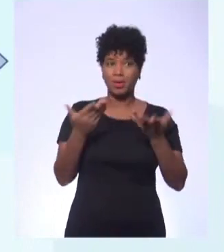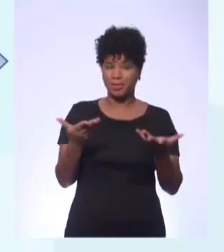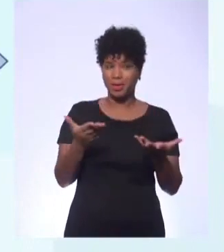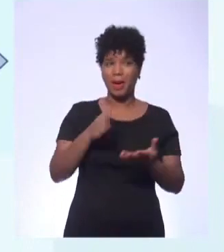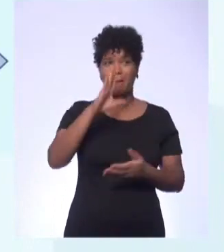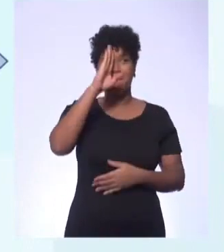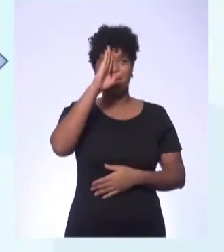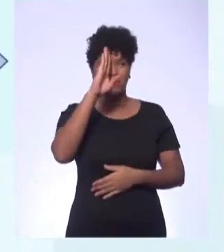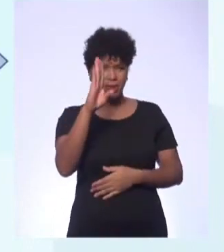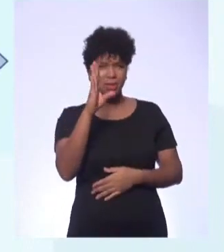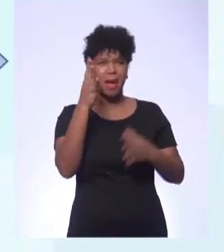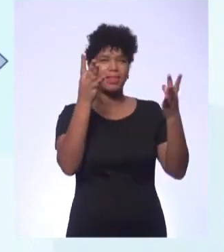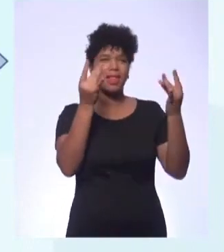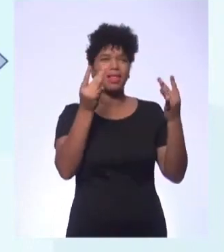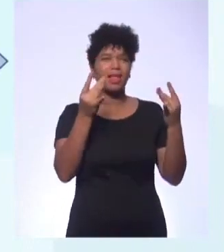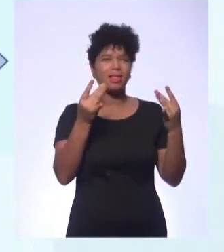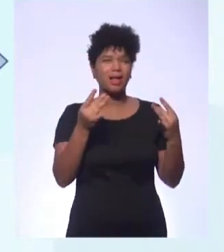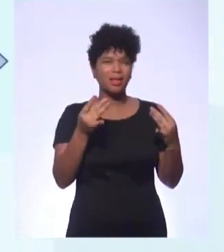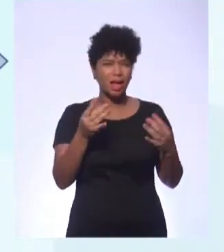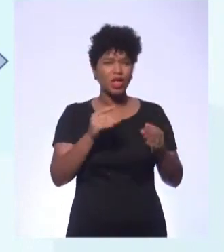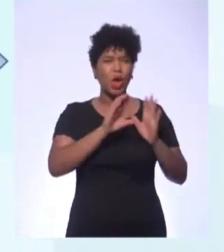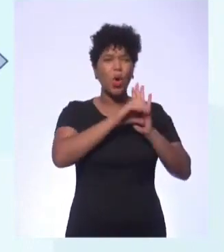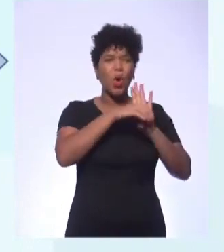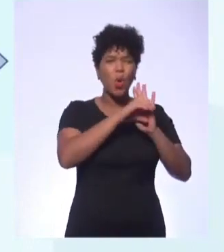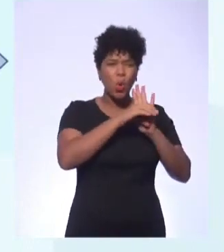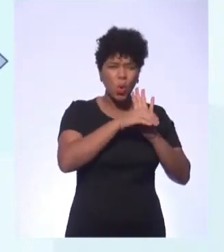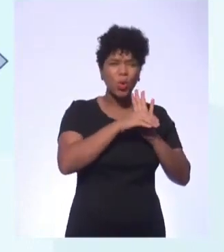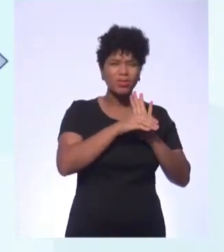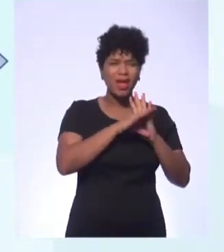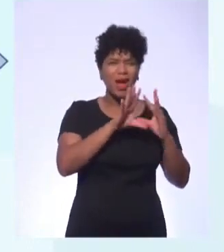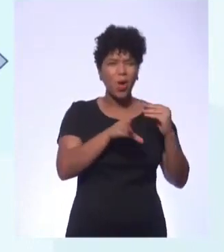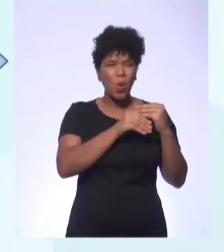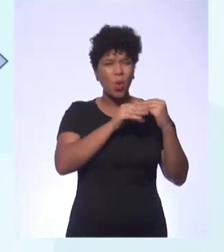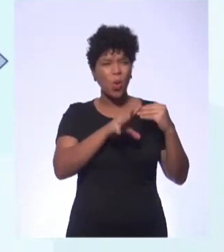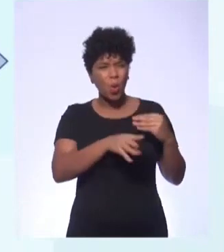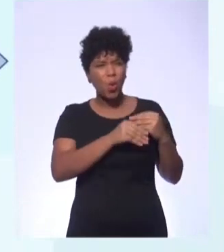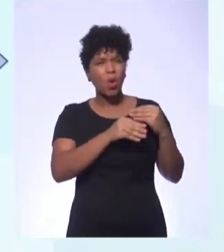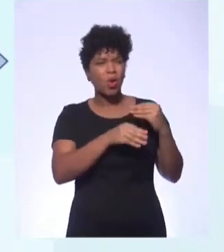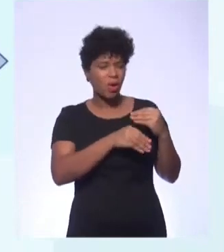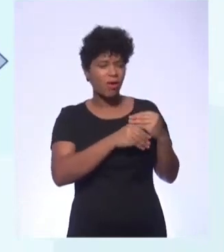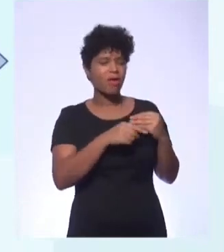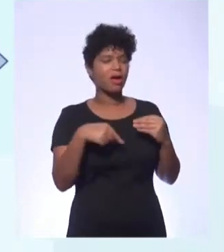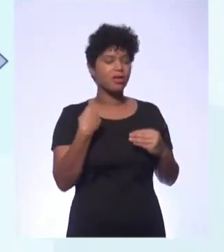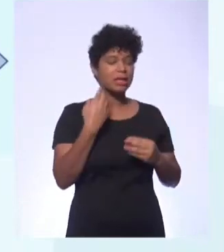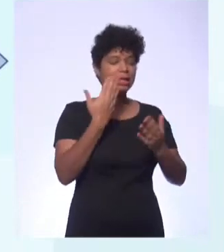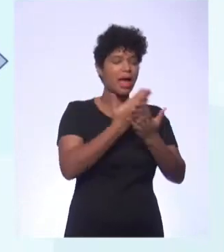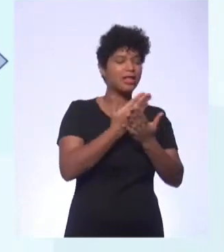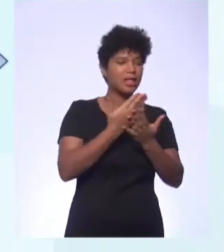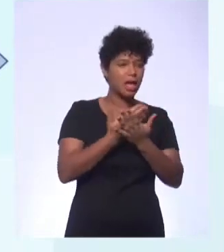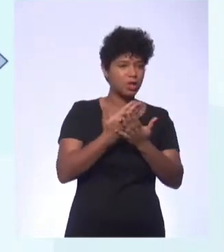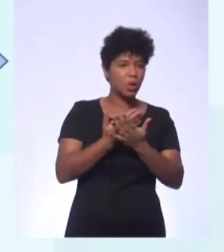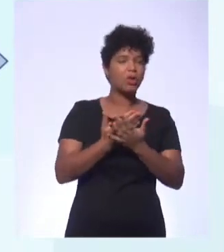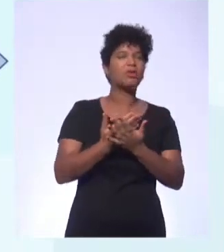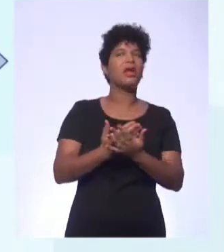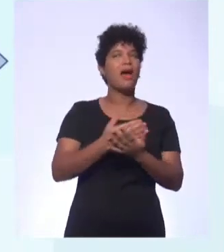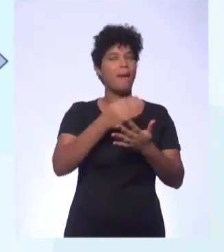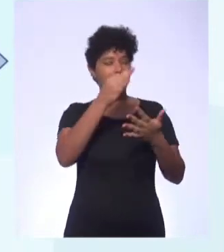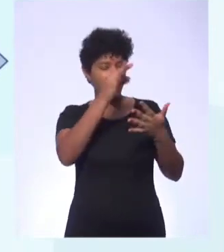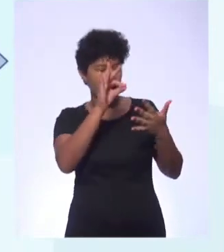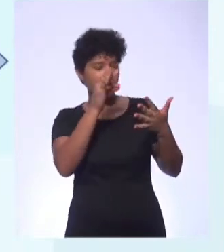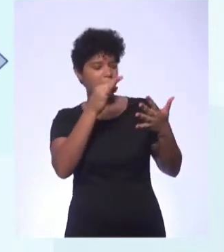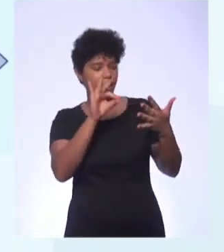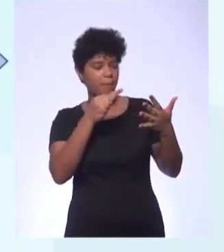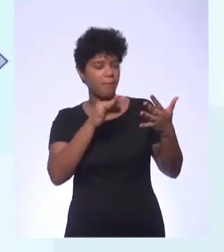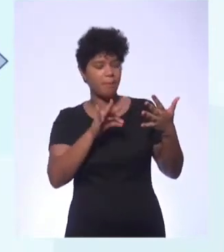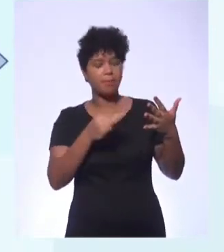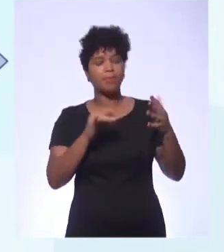são aqueles conteúdos, aquele conjunto, de coisinhas que a gente vai vendo nas aulas, de assuntos,